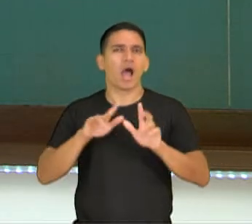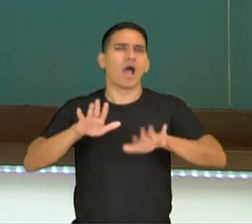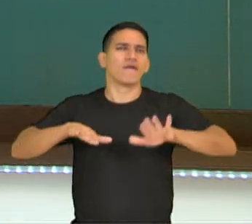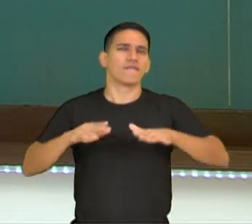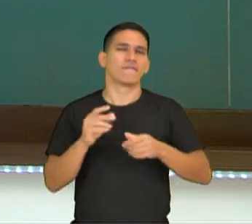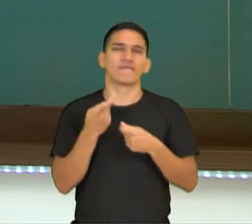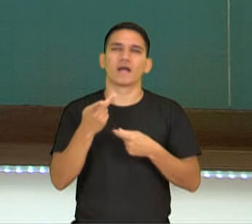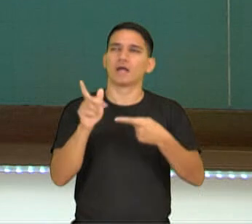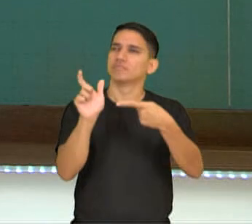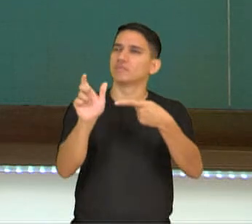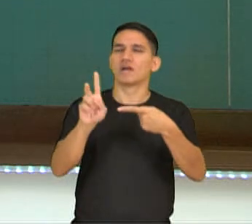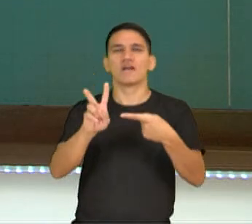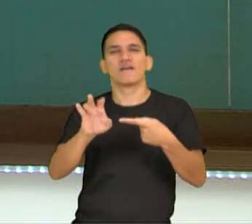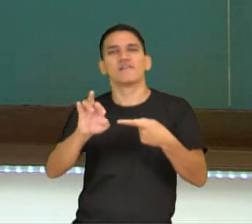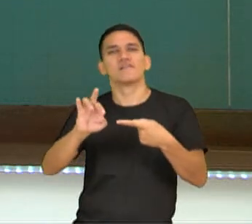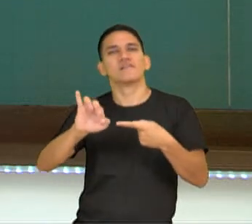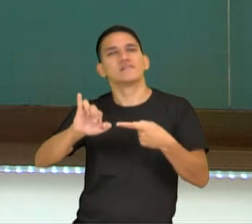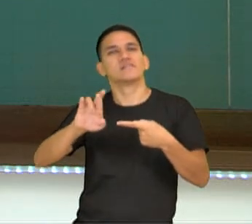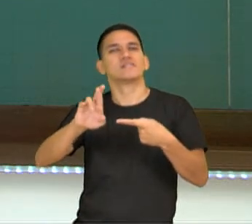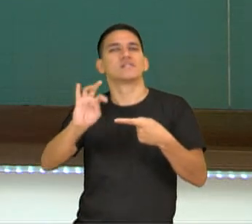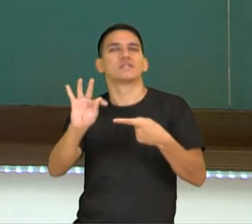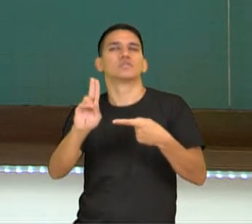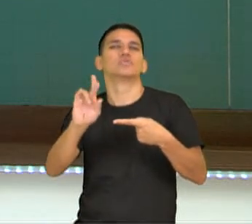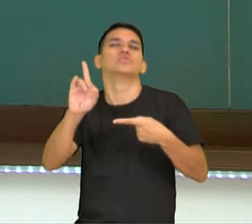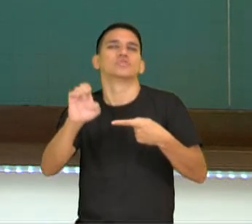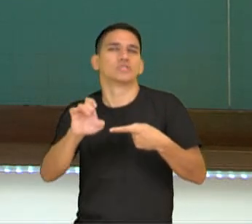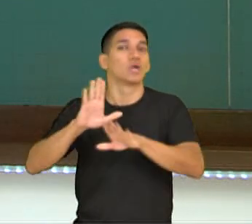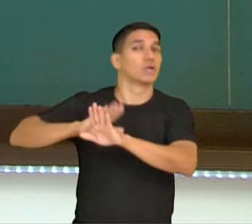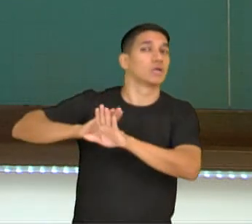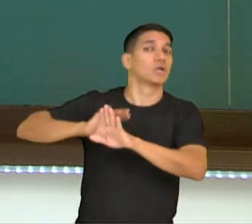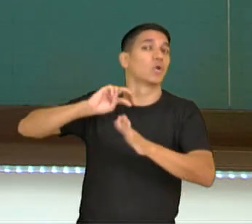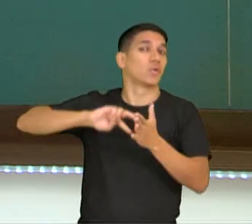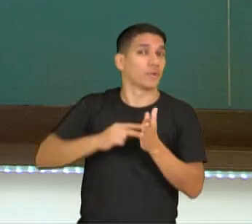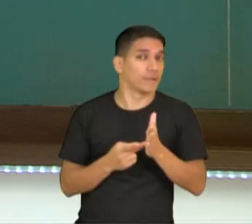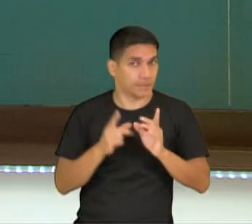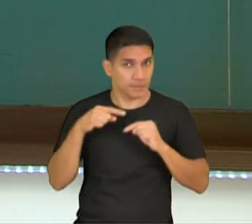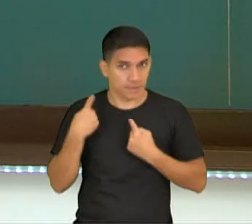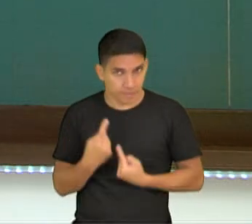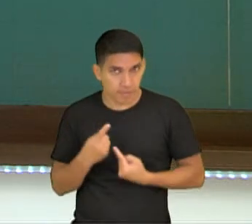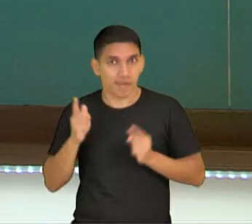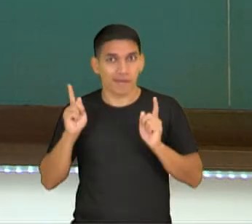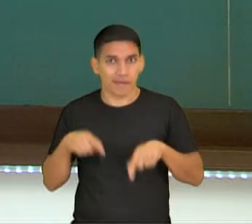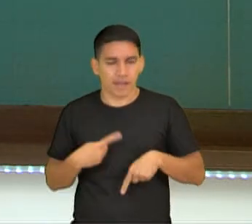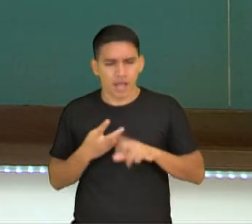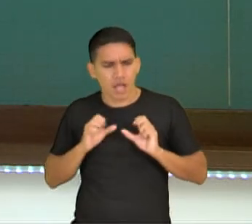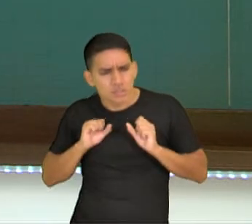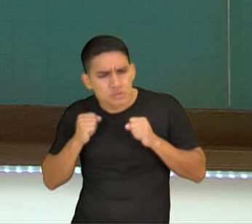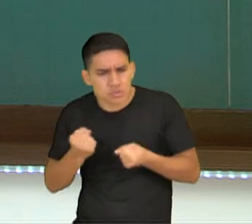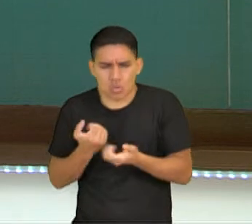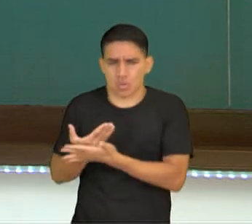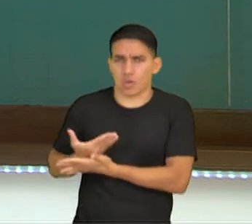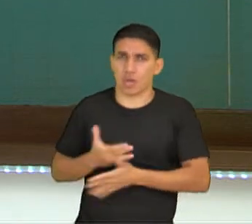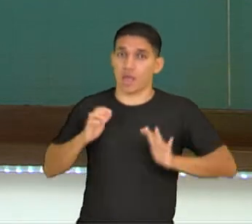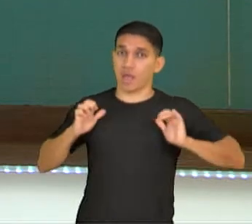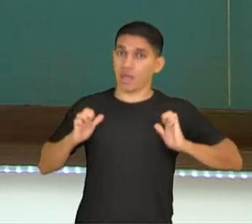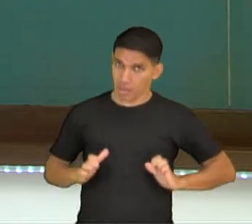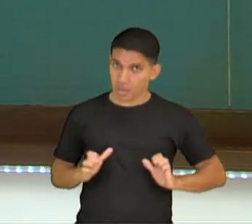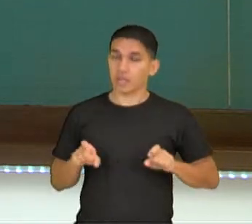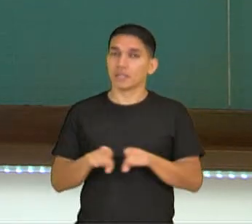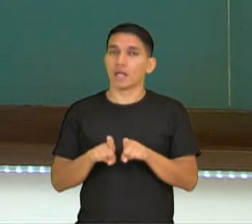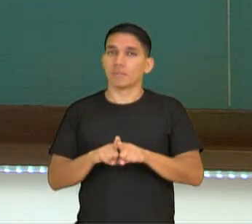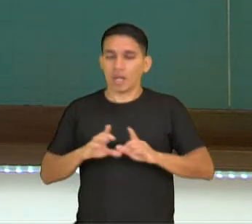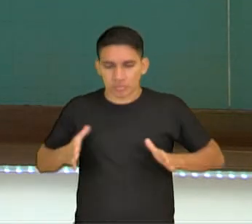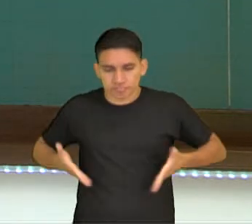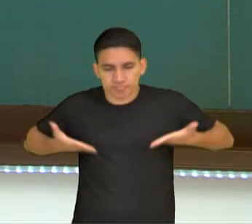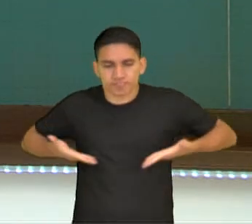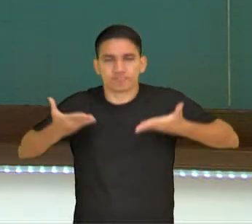virtude. Ou seja, a ideia aqui por trás disso é que nós nos dediquemos de forma ética ao cultivo da